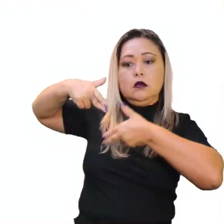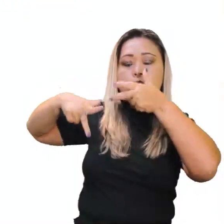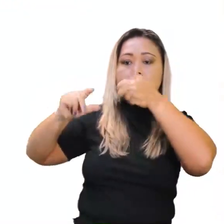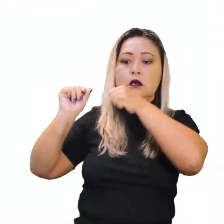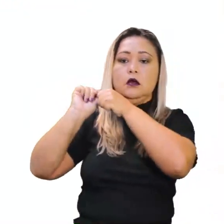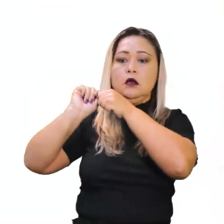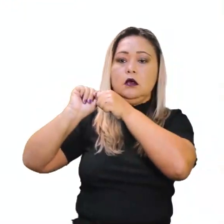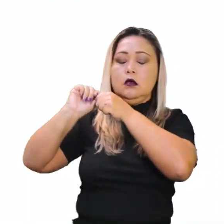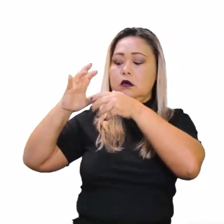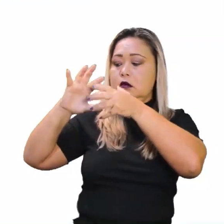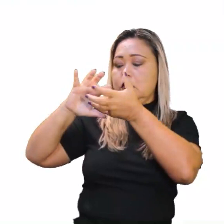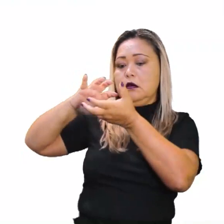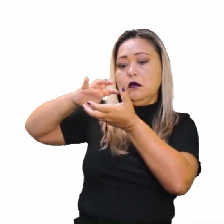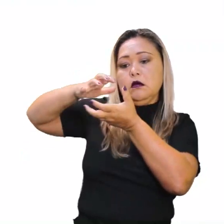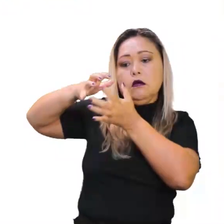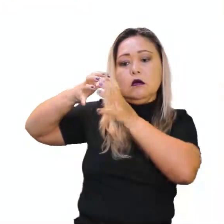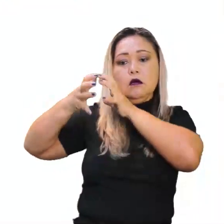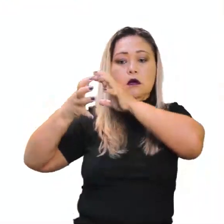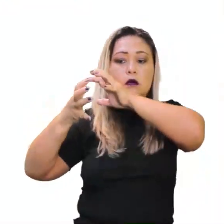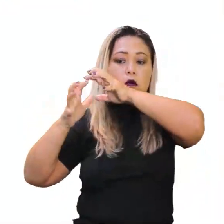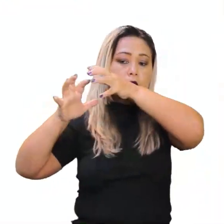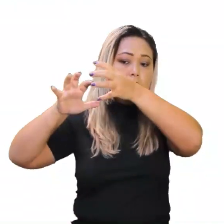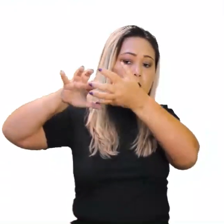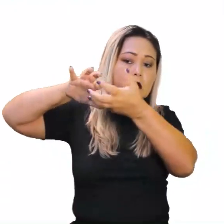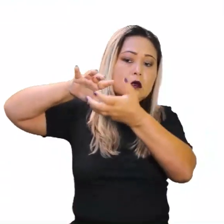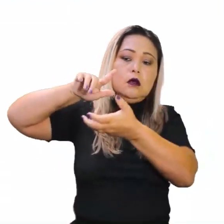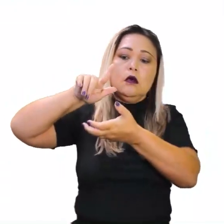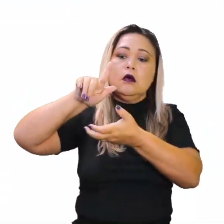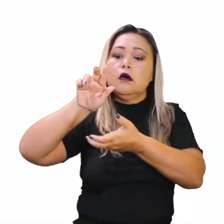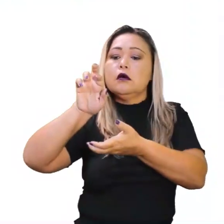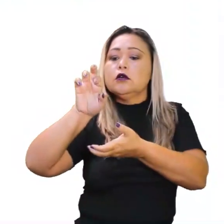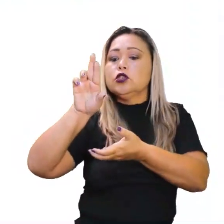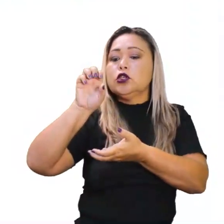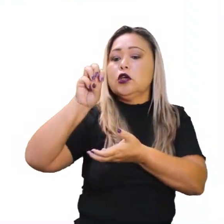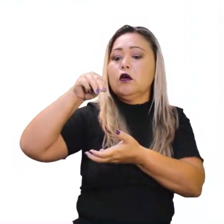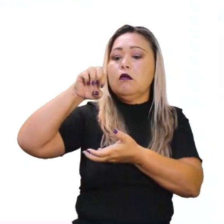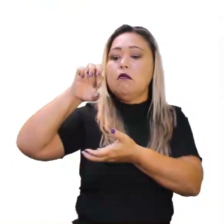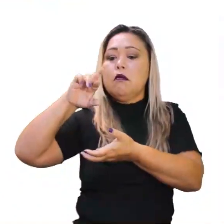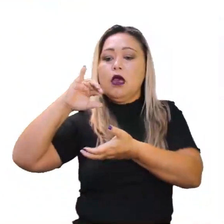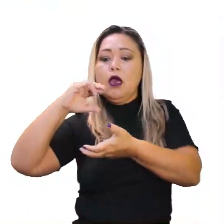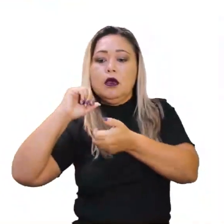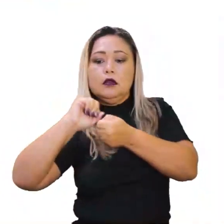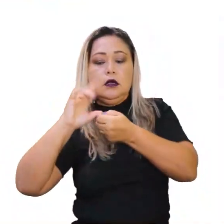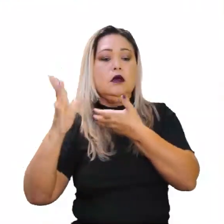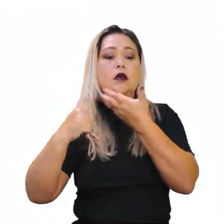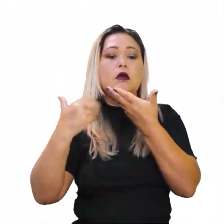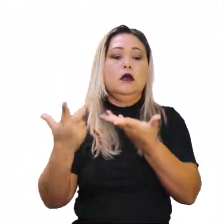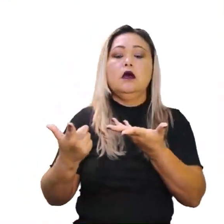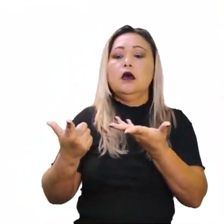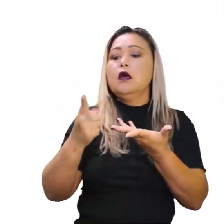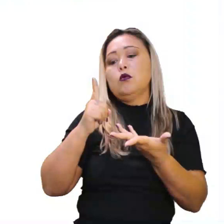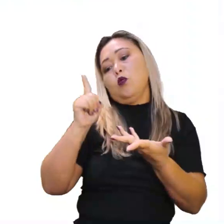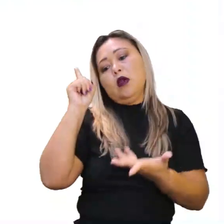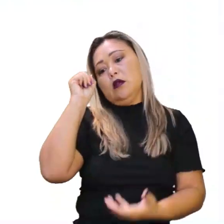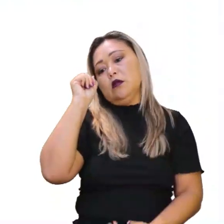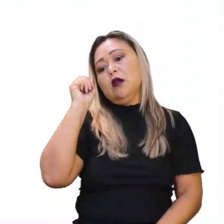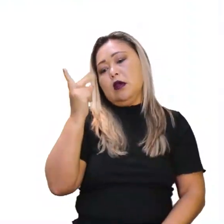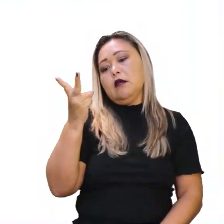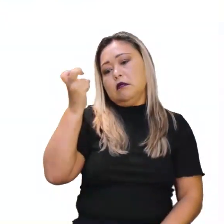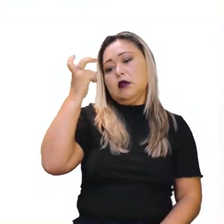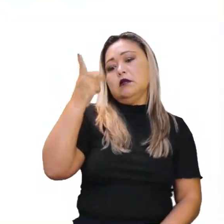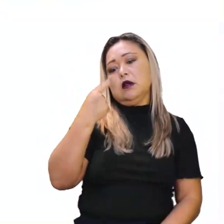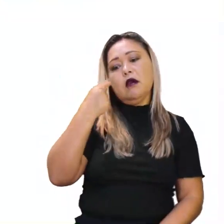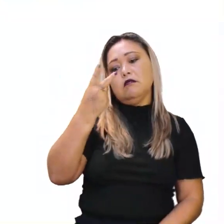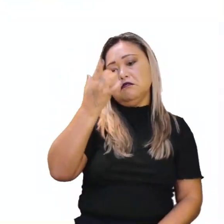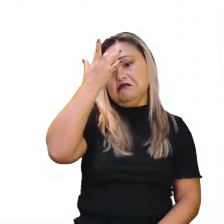intercortada, com suas alusões aí às figuras geométricas, então não é tão difícil de perceber do que